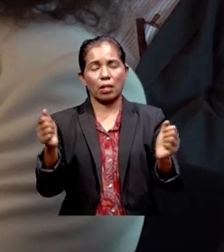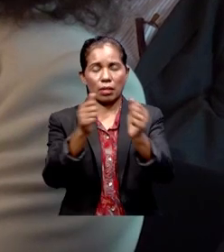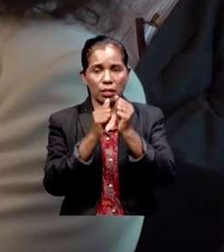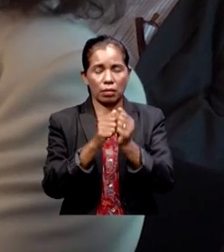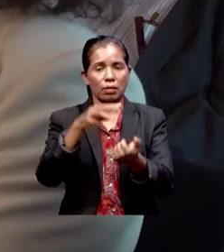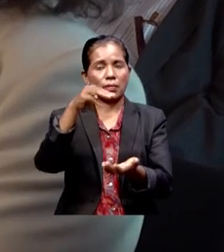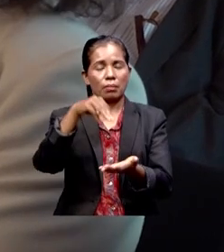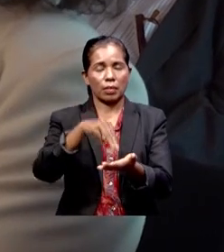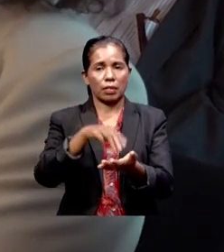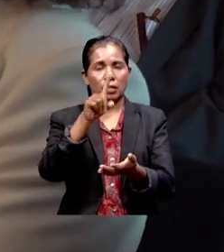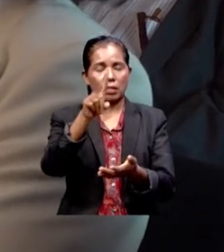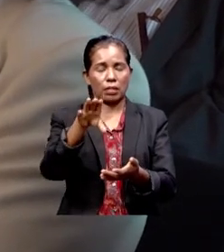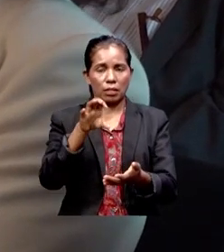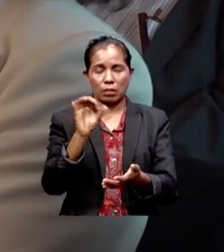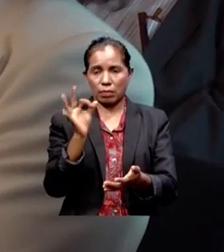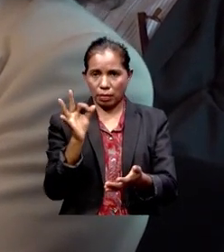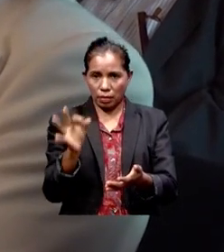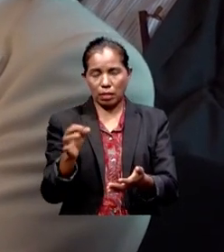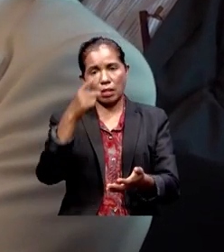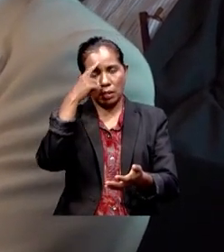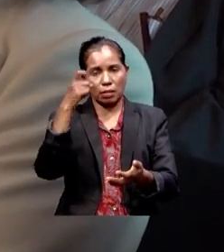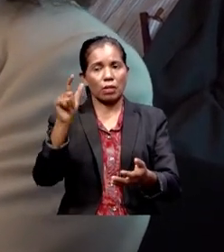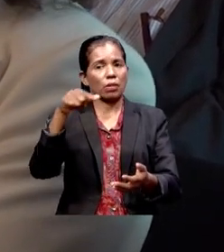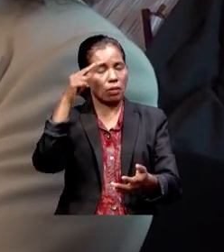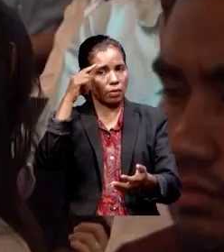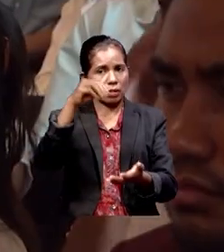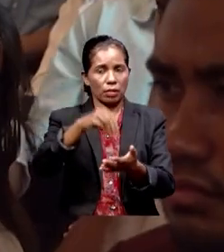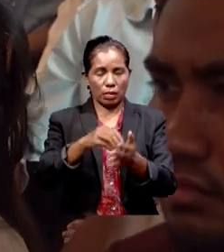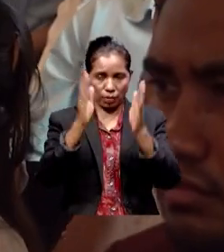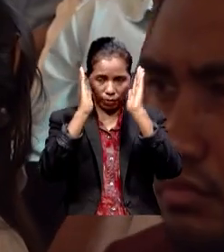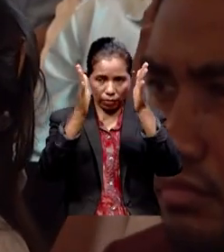muito milhão atos de se anulo, também, governo se tal